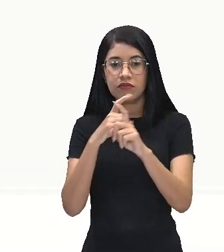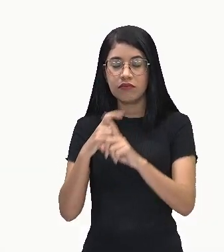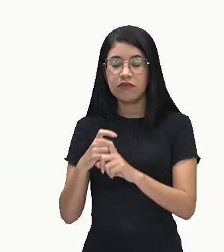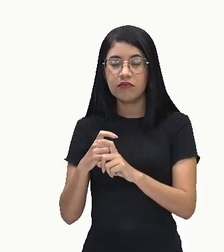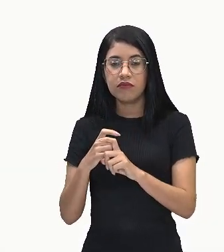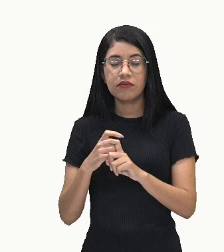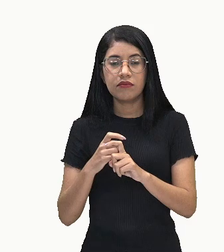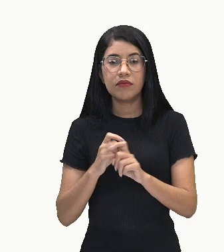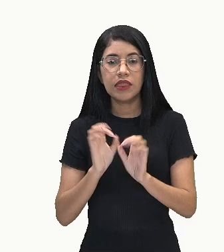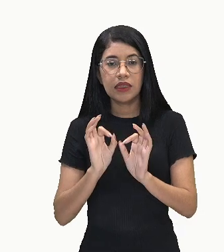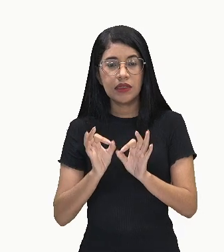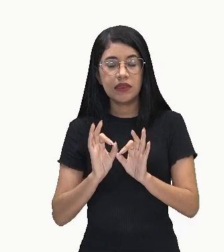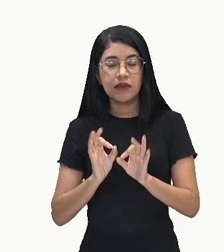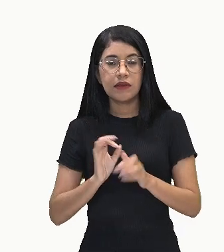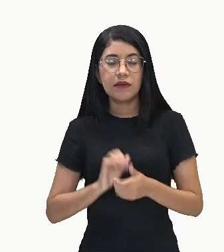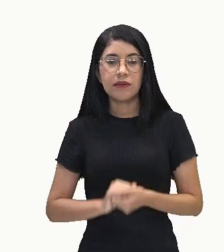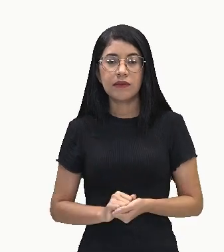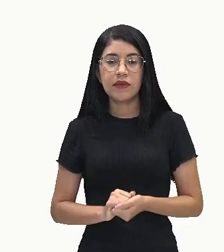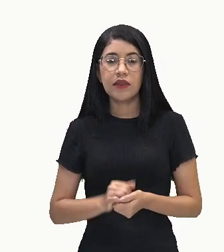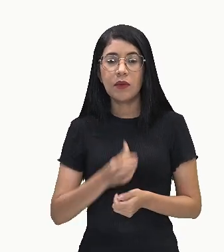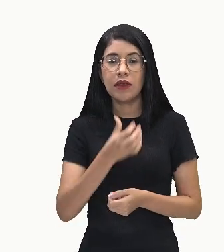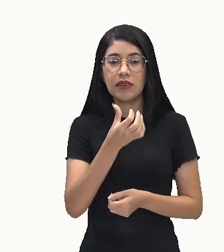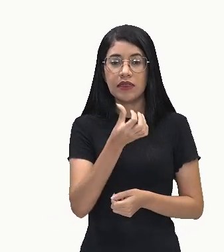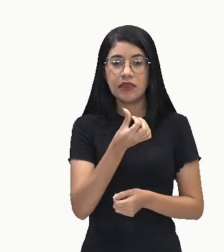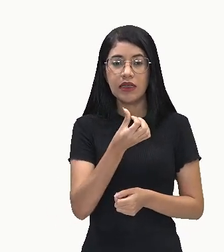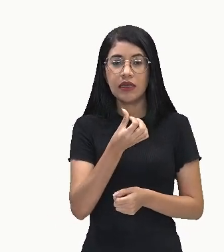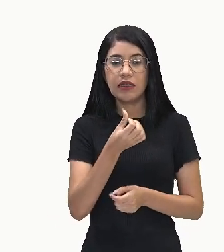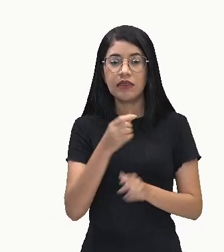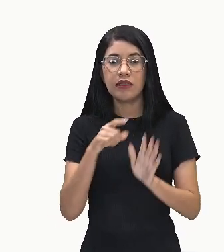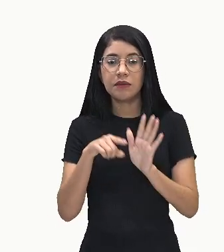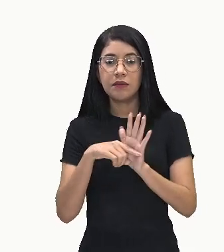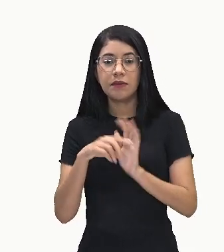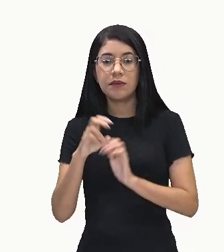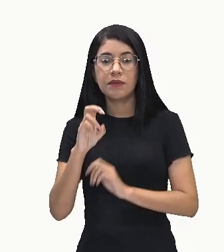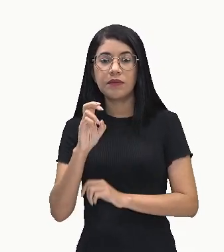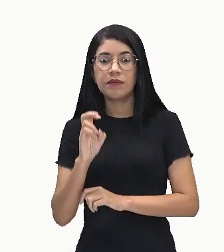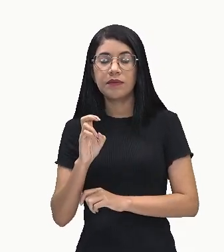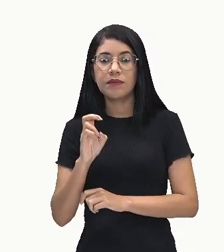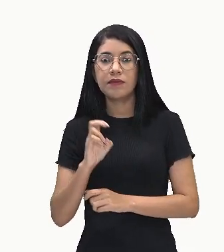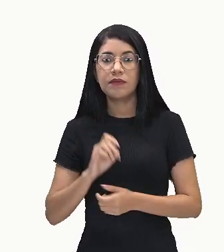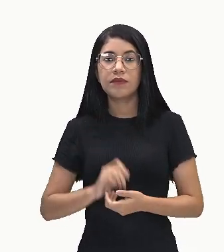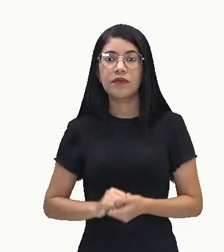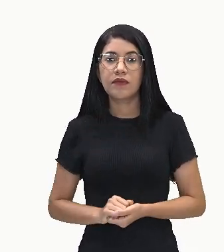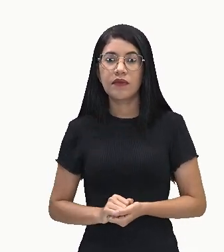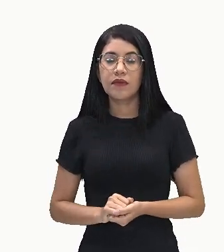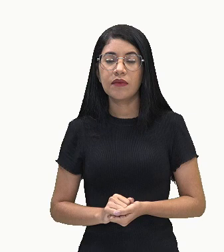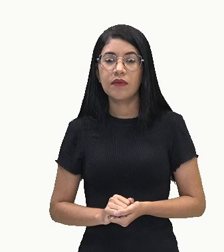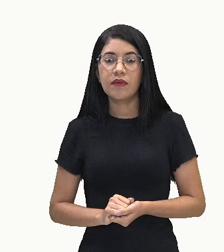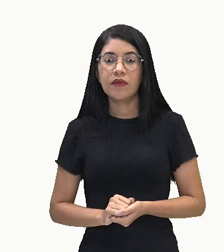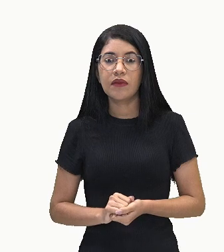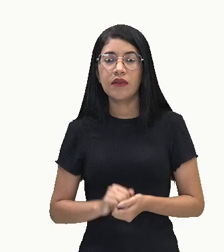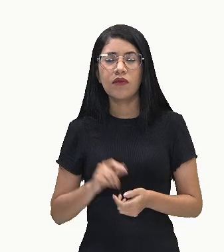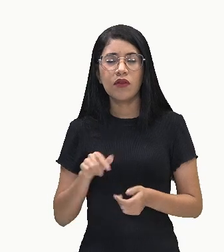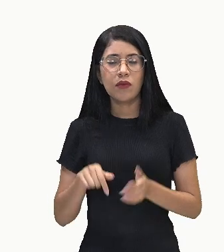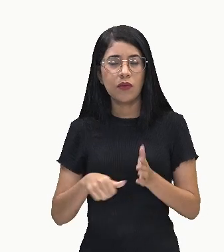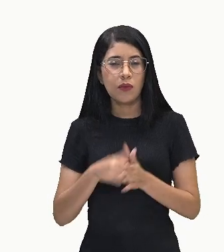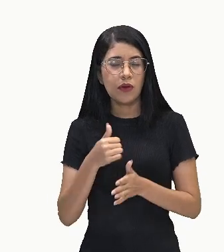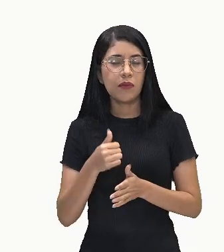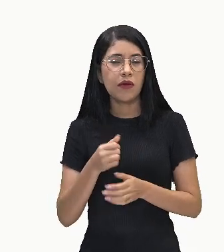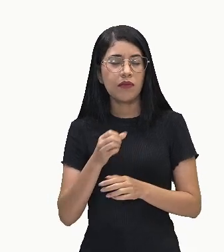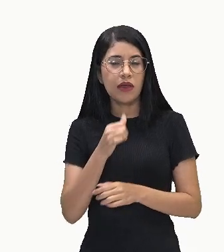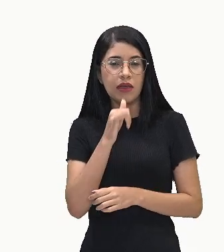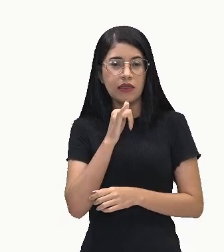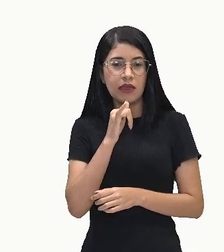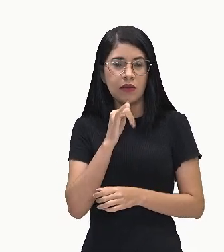As raízes o quê? 6 e menos 5. Então, esse daí foi o nosso primeiro caso de cálculo